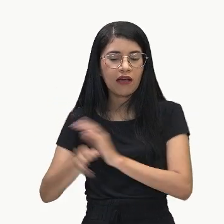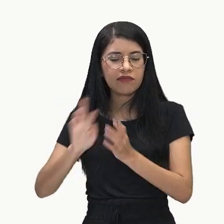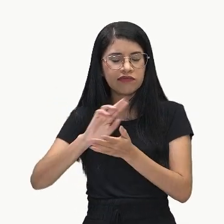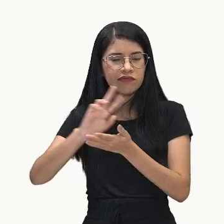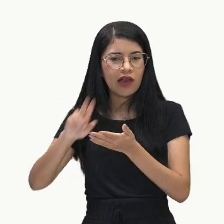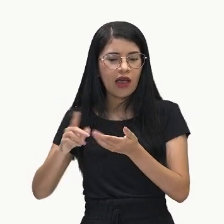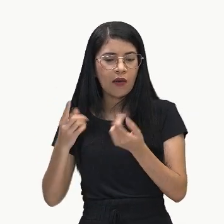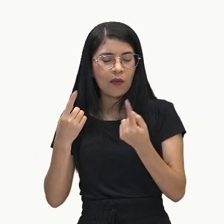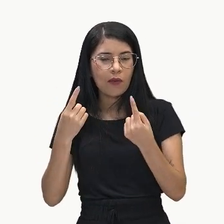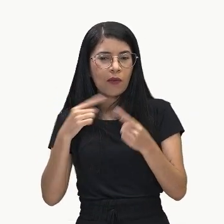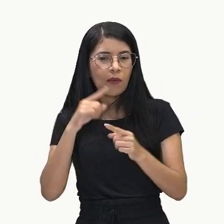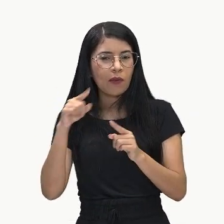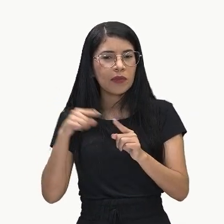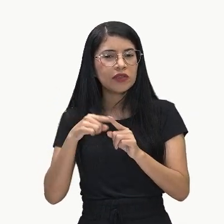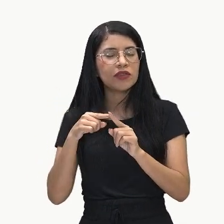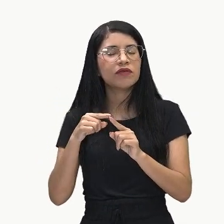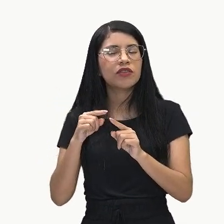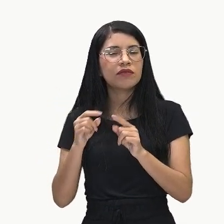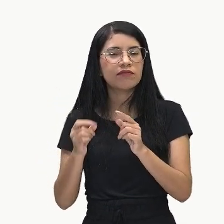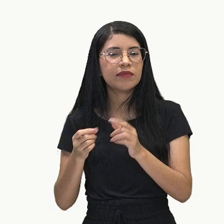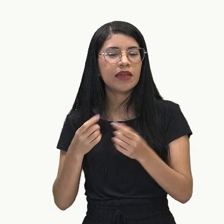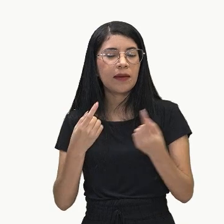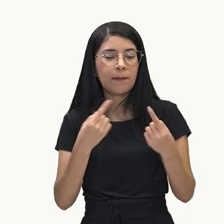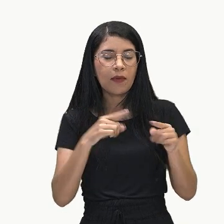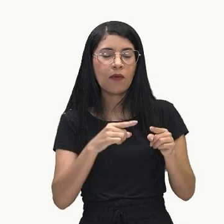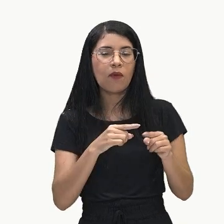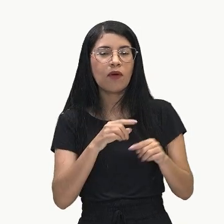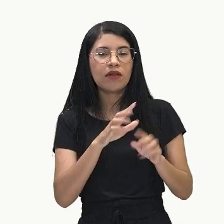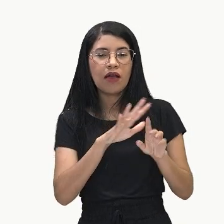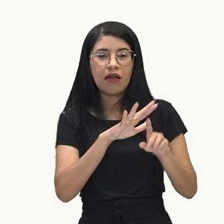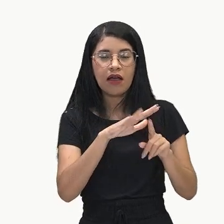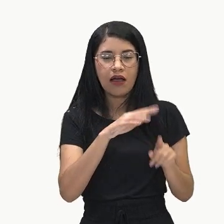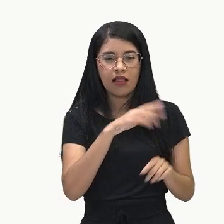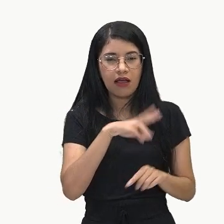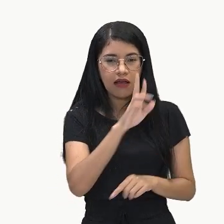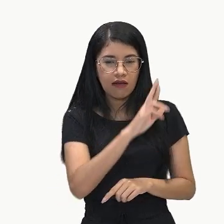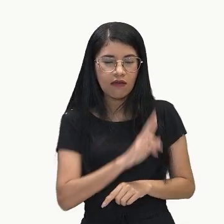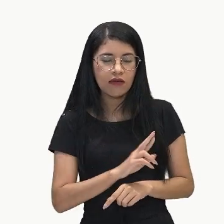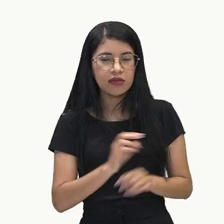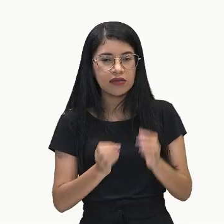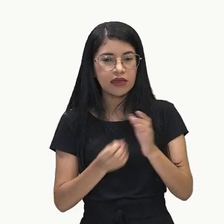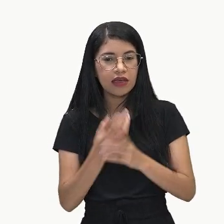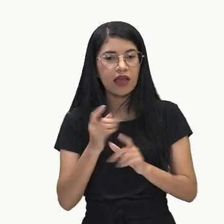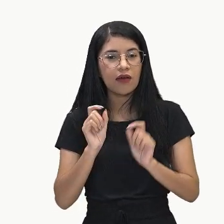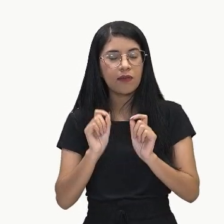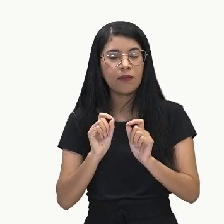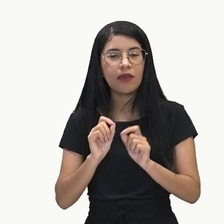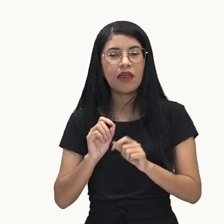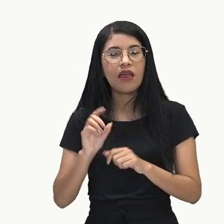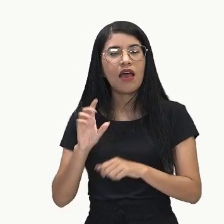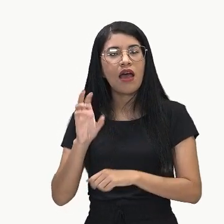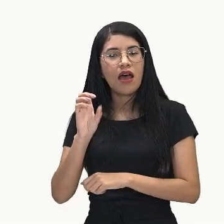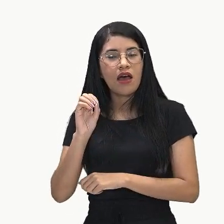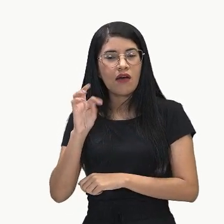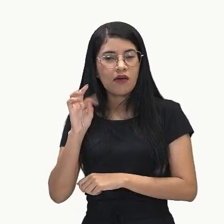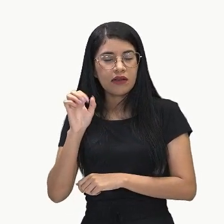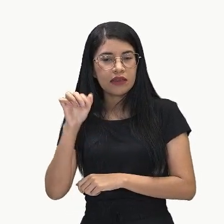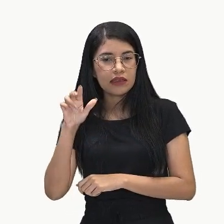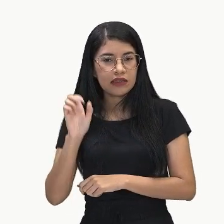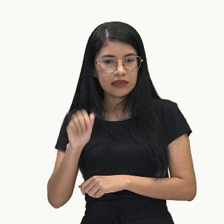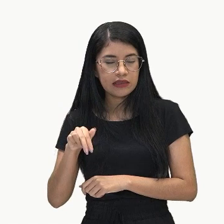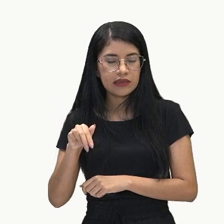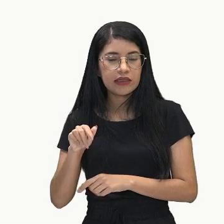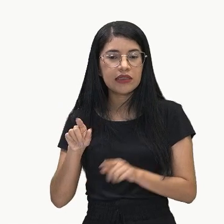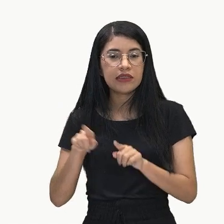de lutar uma guerra direta contra os soviéticos e seus parceiros, digamos assim, criaram a